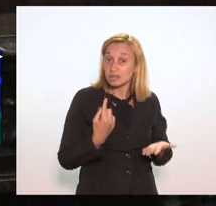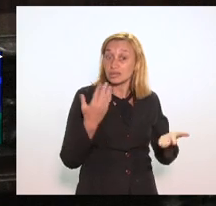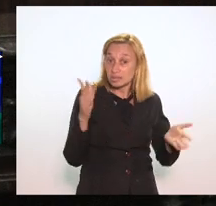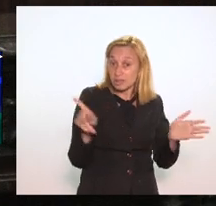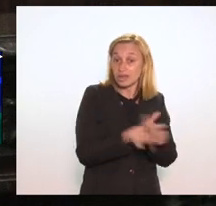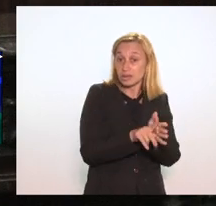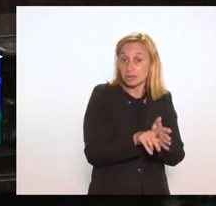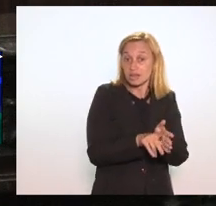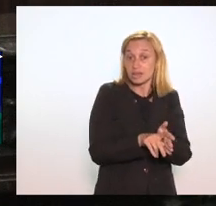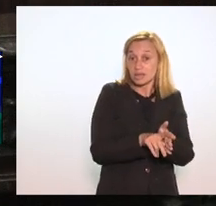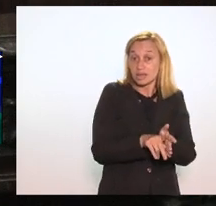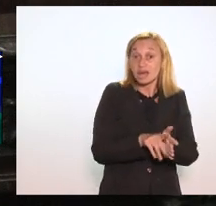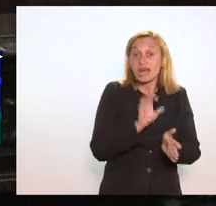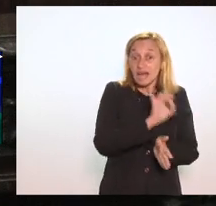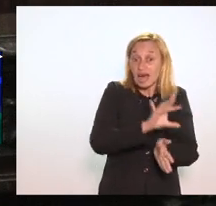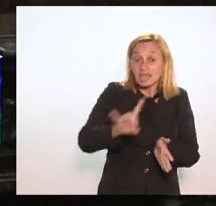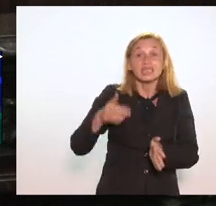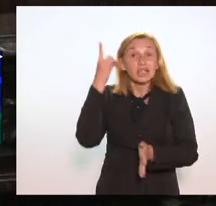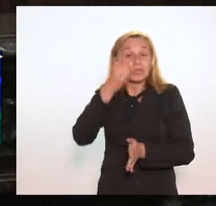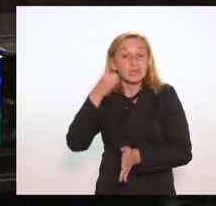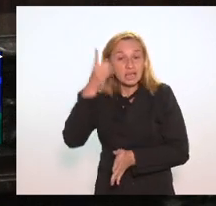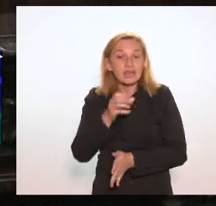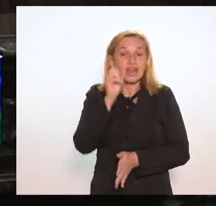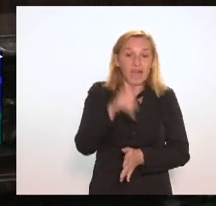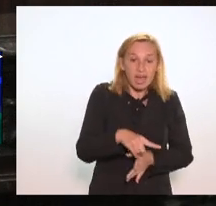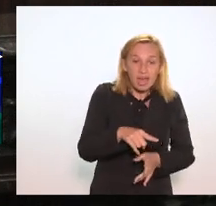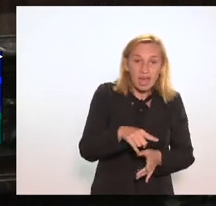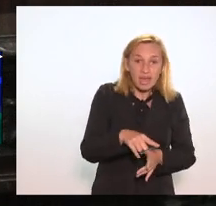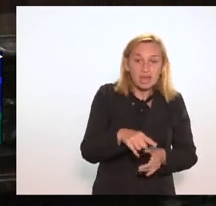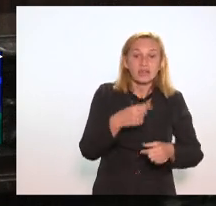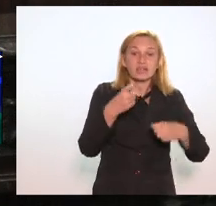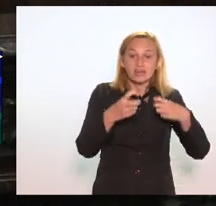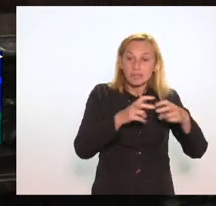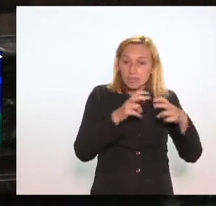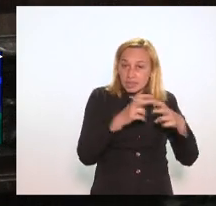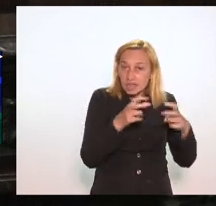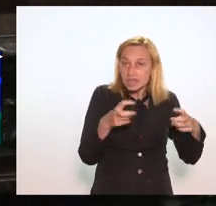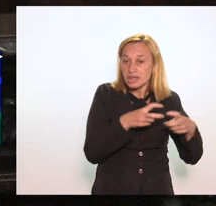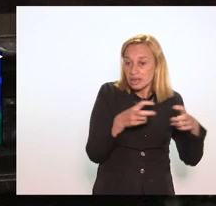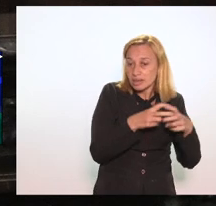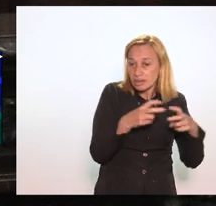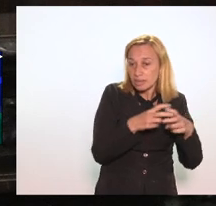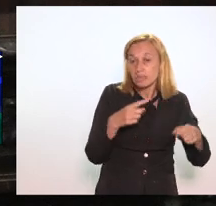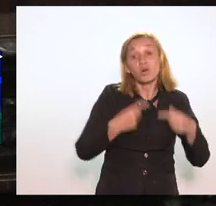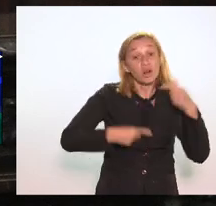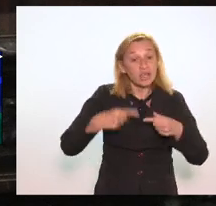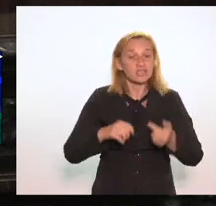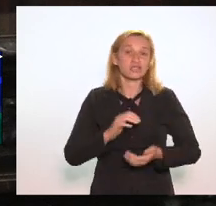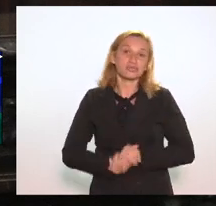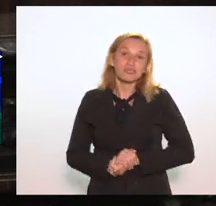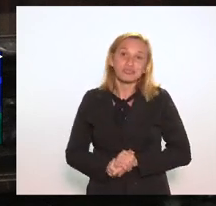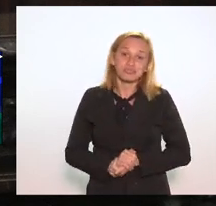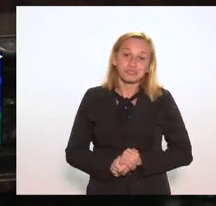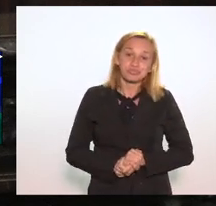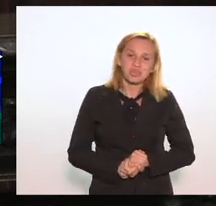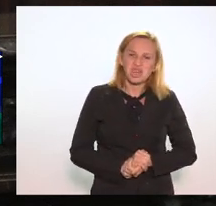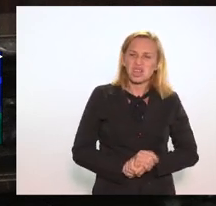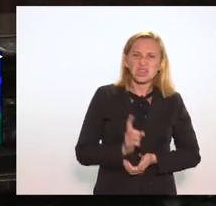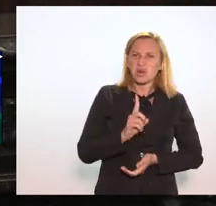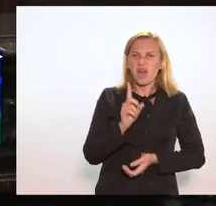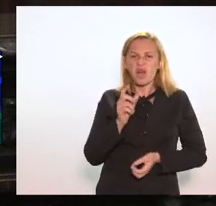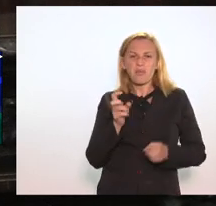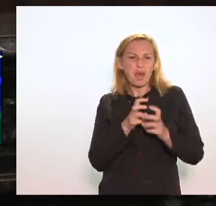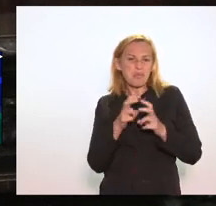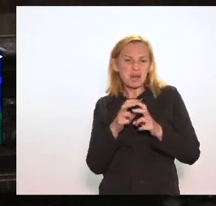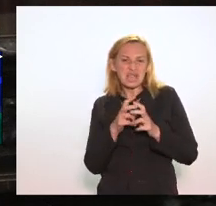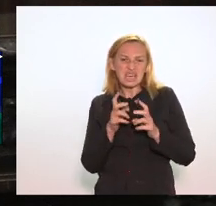cada um de nós deputados é personagem dessa briga política e eu não é a